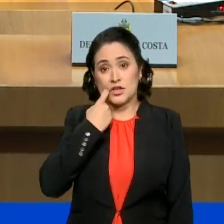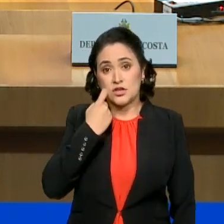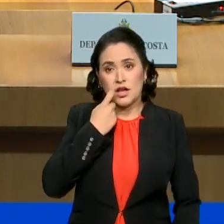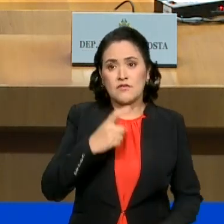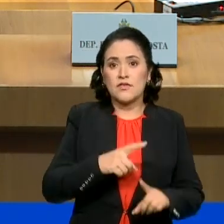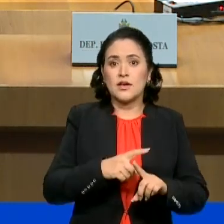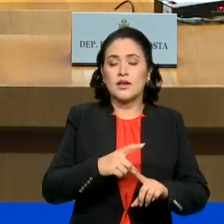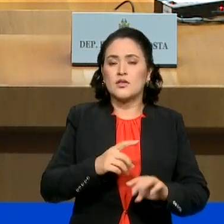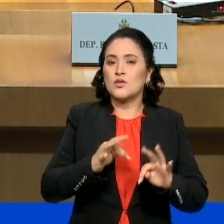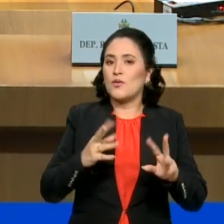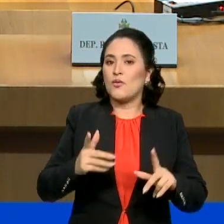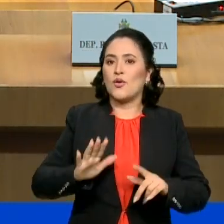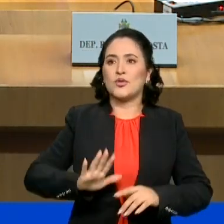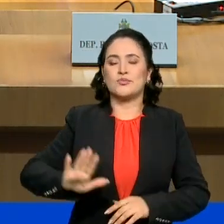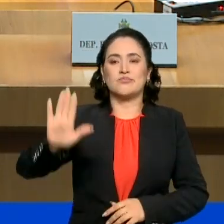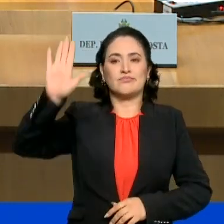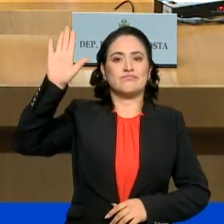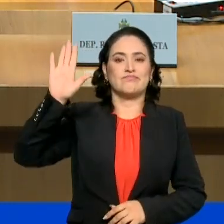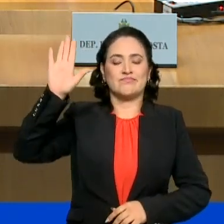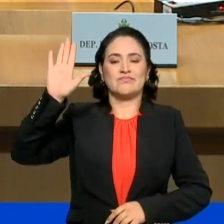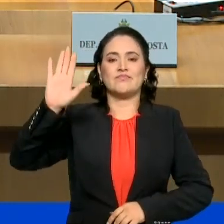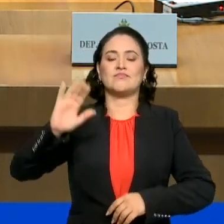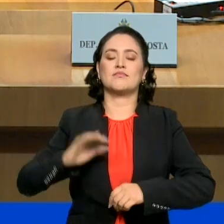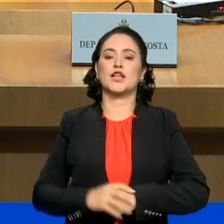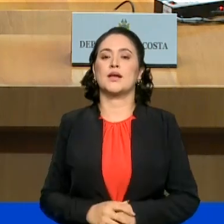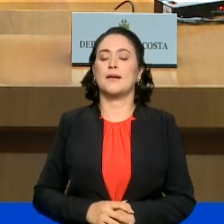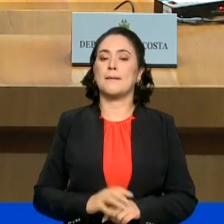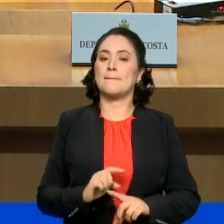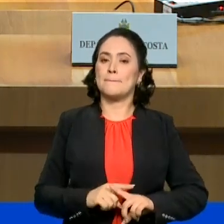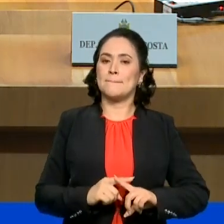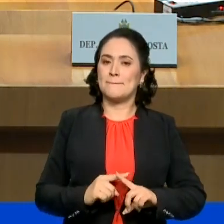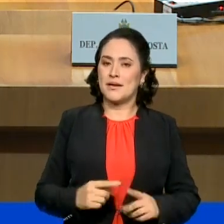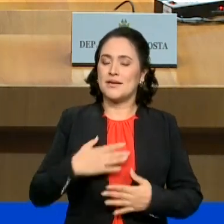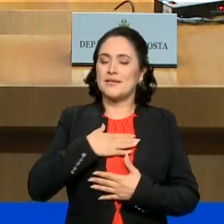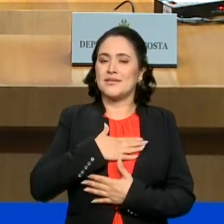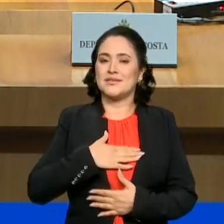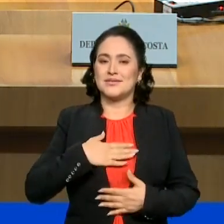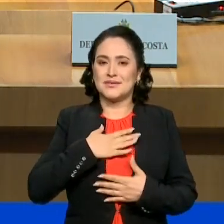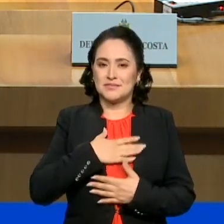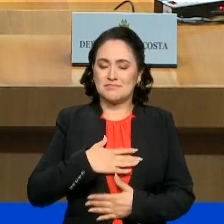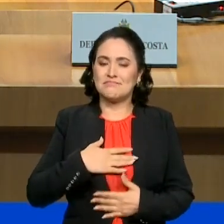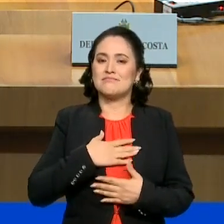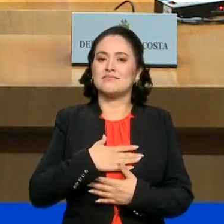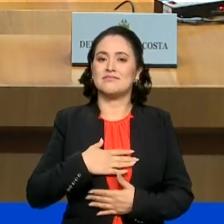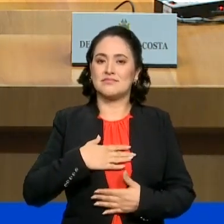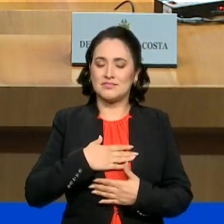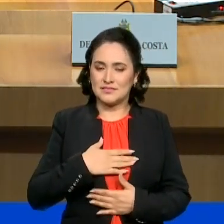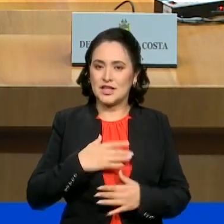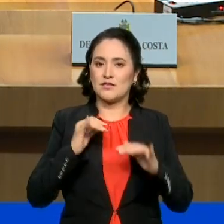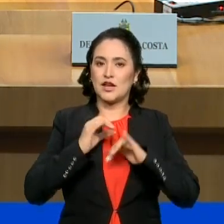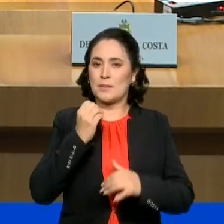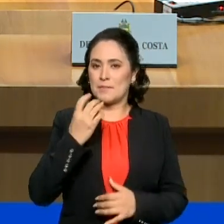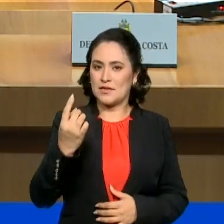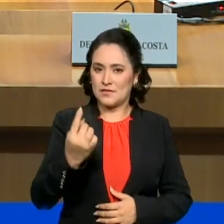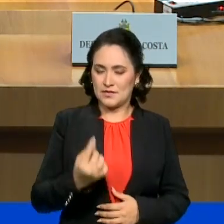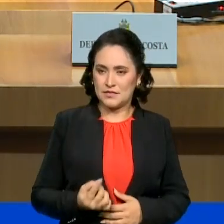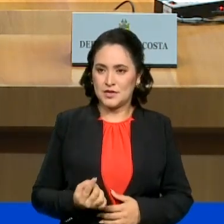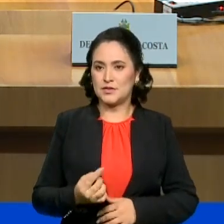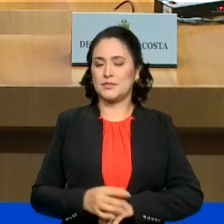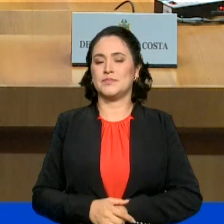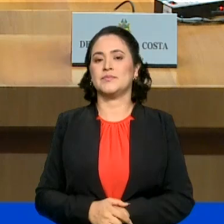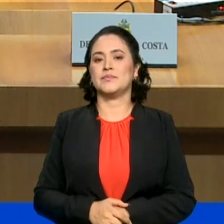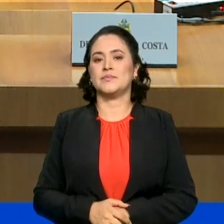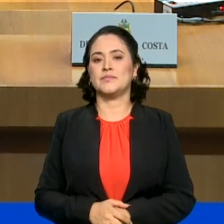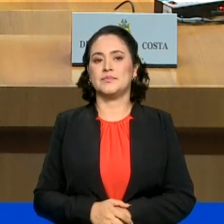em campanha, Aparício, mas é com grande alegria que nós registramos aqui a presença